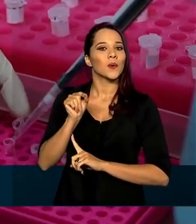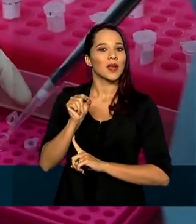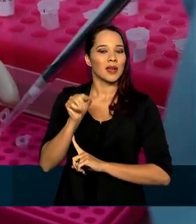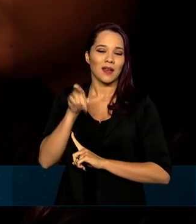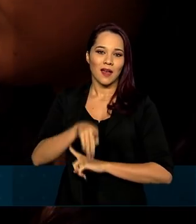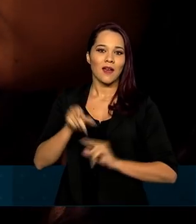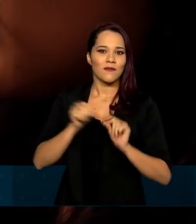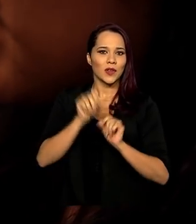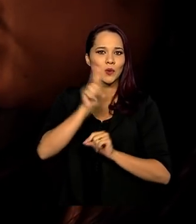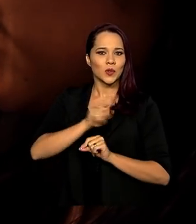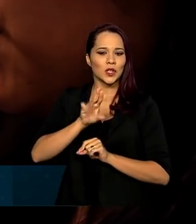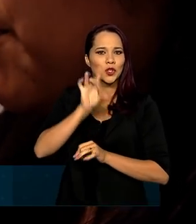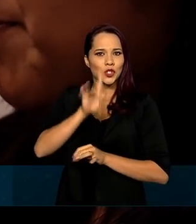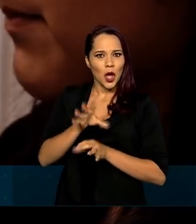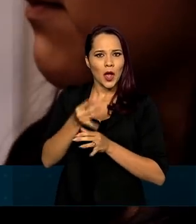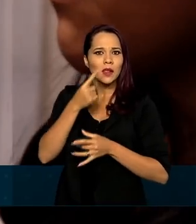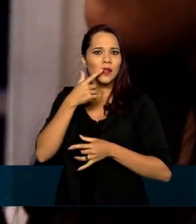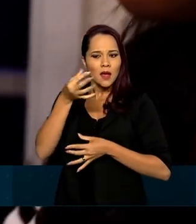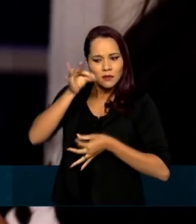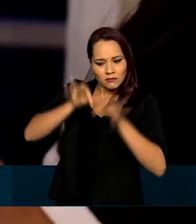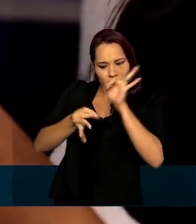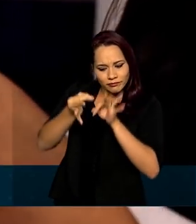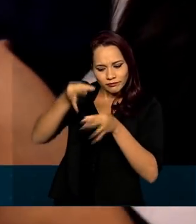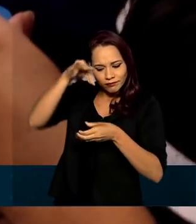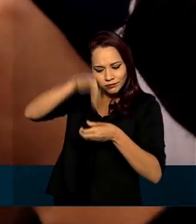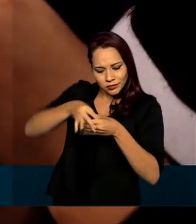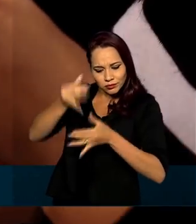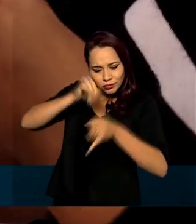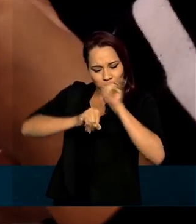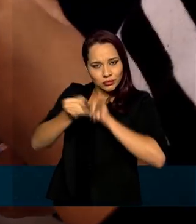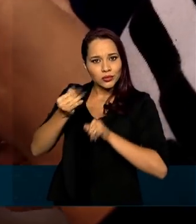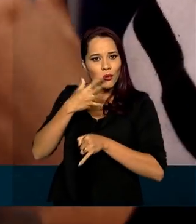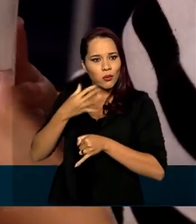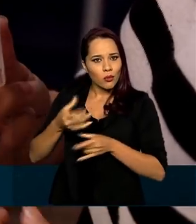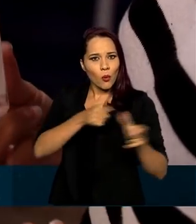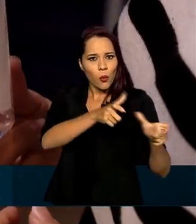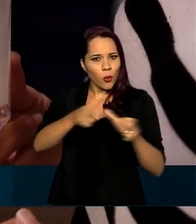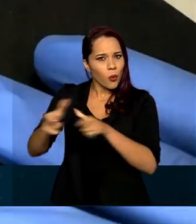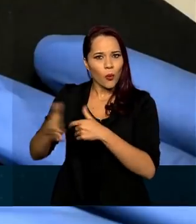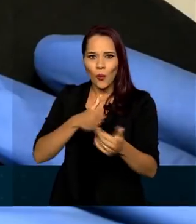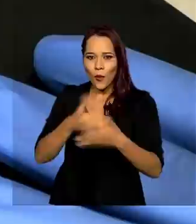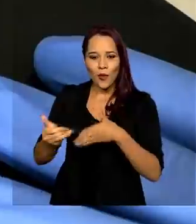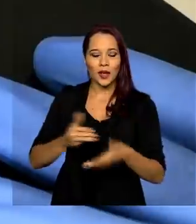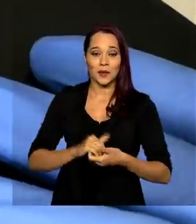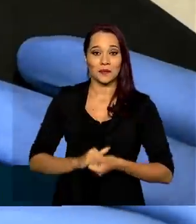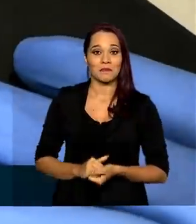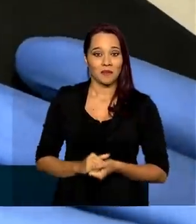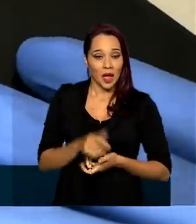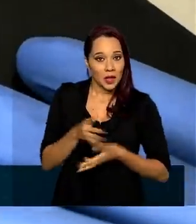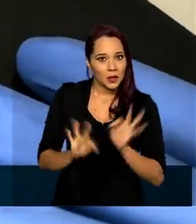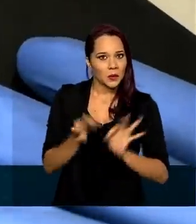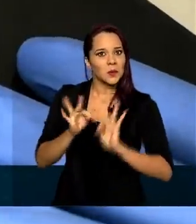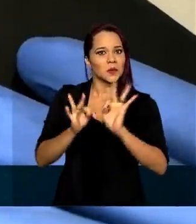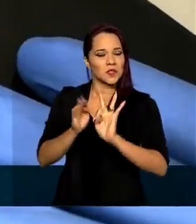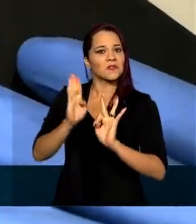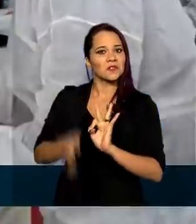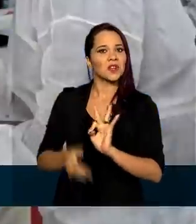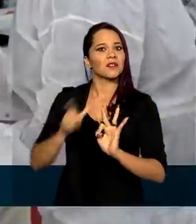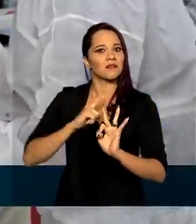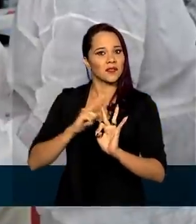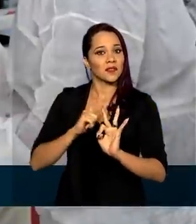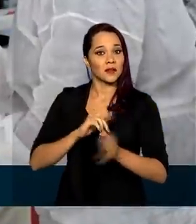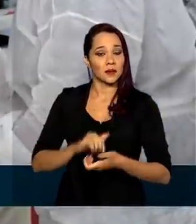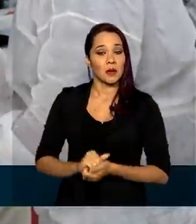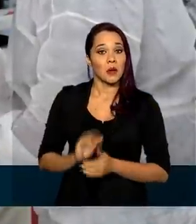ele é feito apenas com a saliva e pode ser coletado em qualquer lugar. A tecnologia já existe,